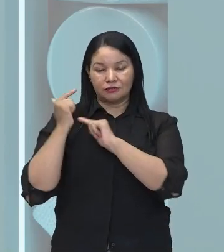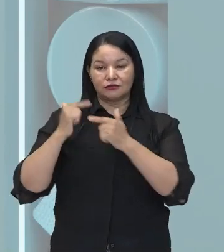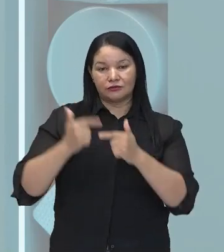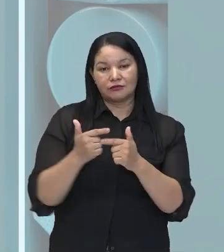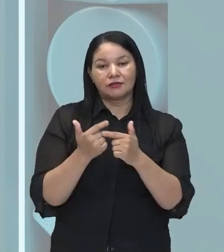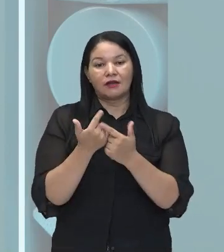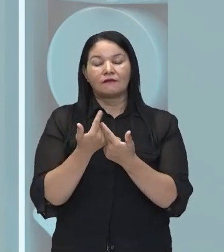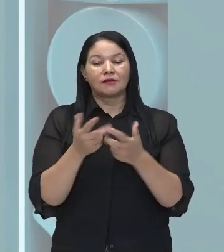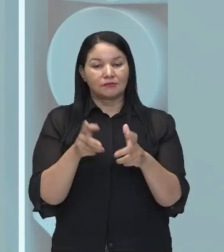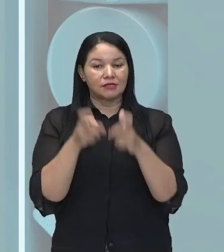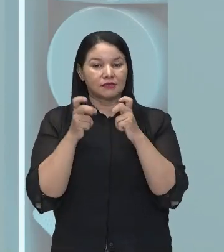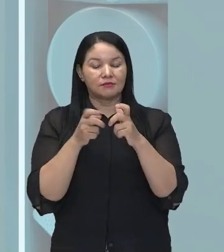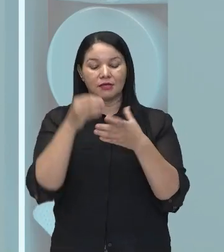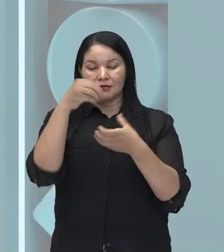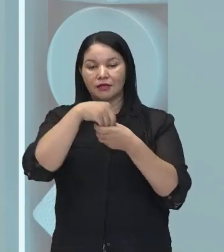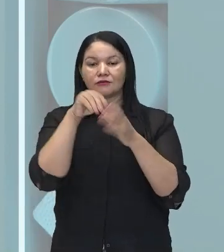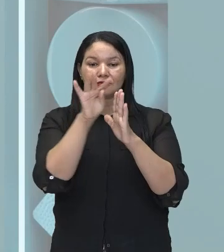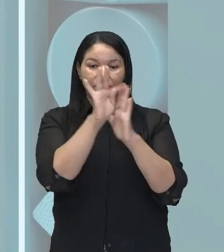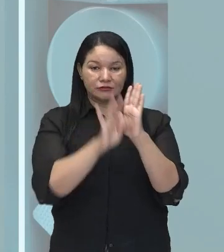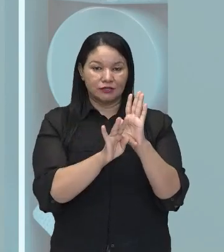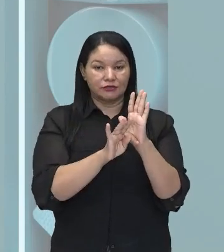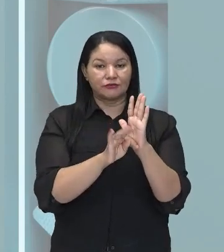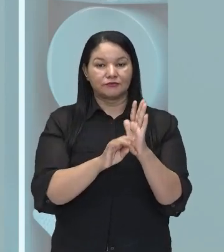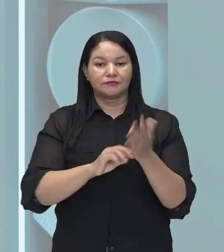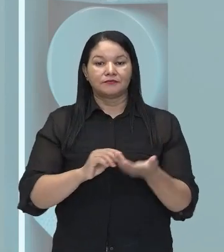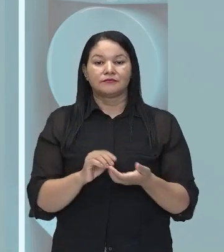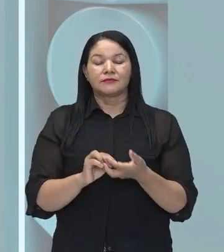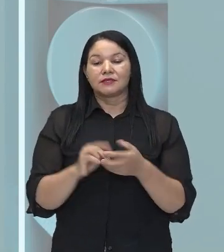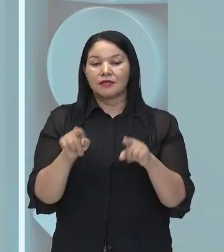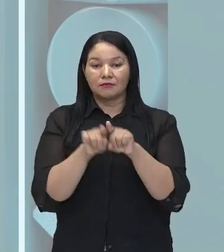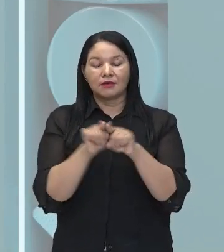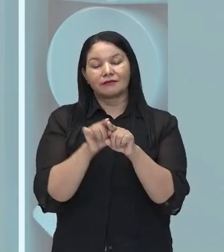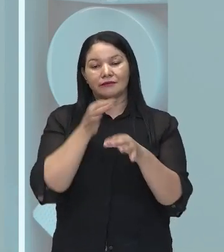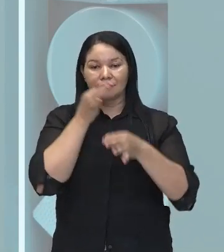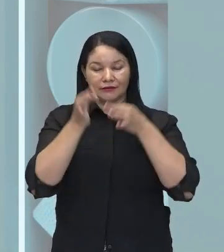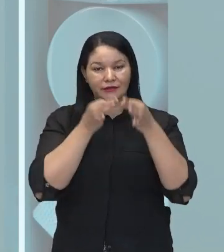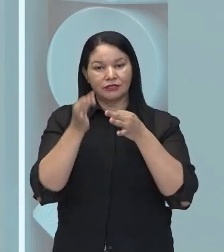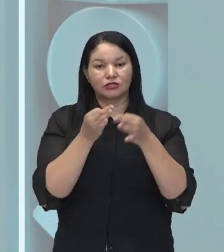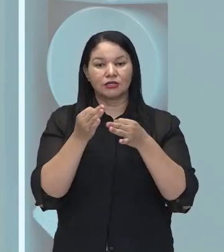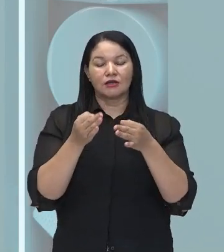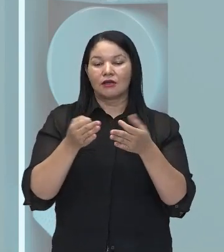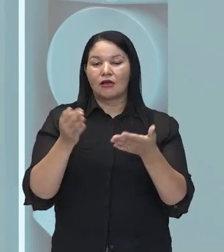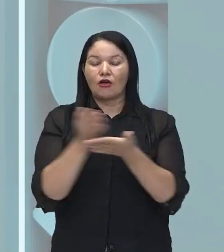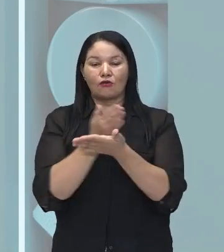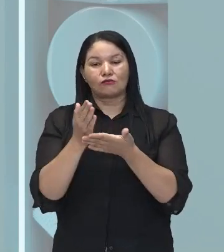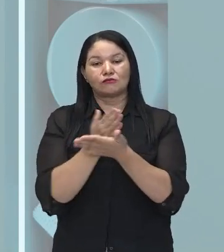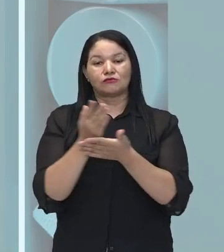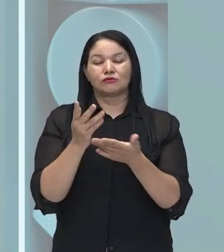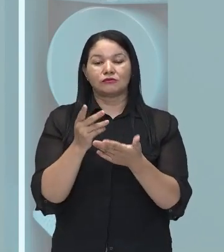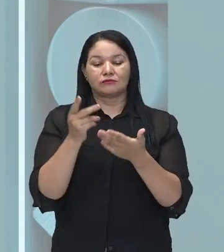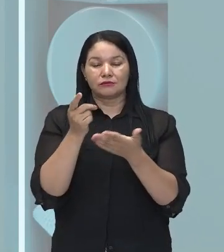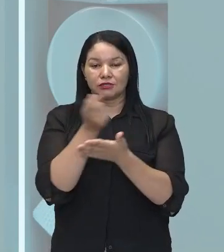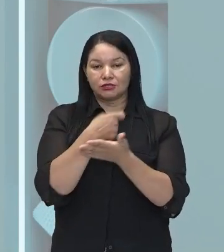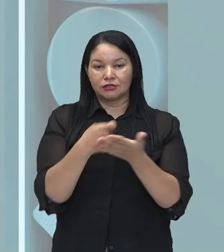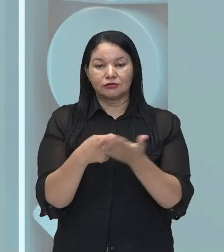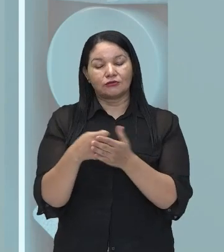texto Paranoia e Mistificação, que critica exatamente os modernistas, especialmente a exposição de Anita